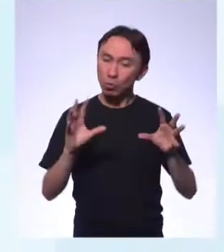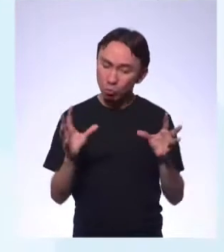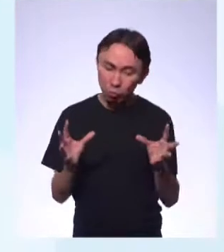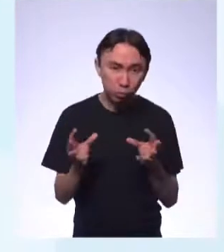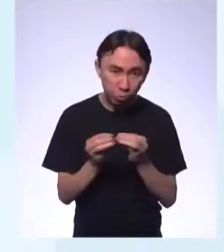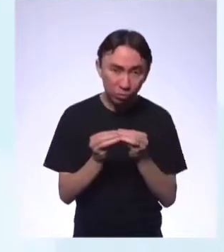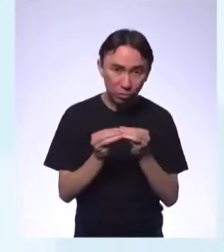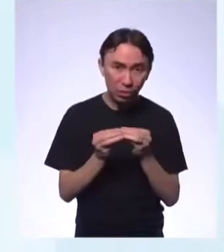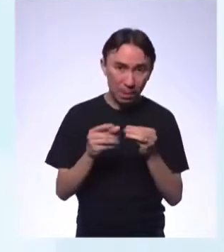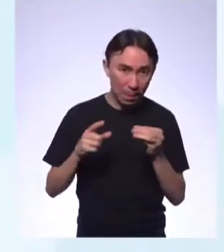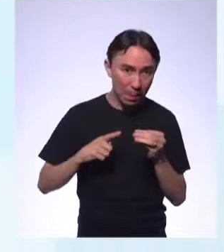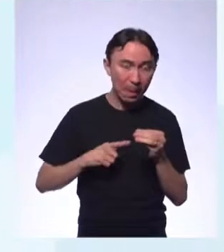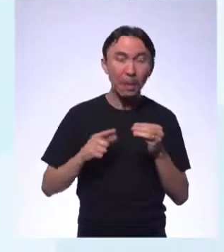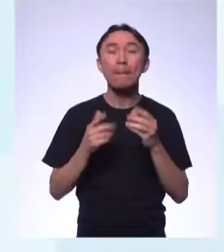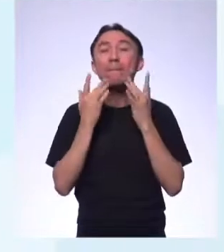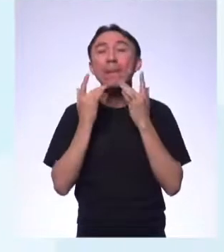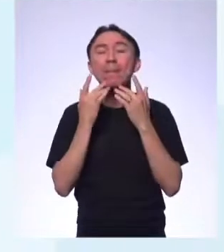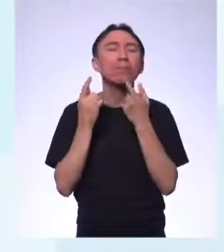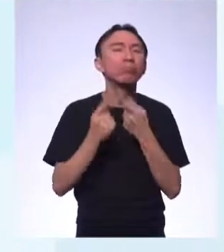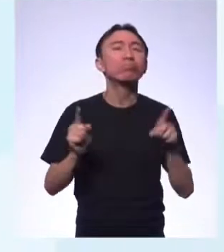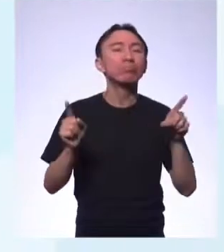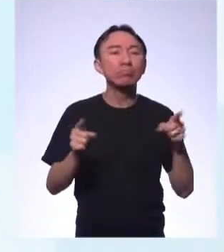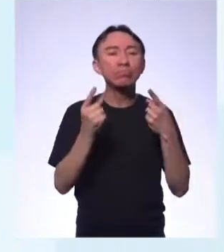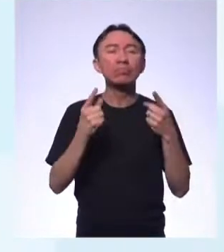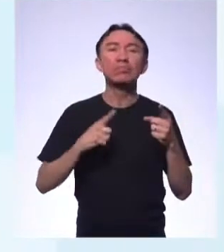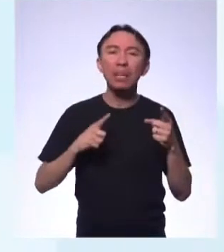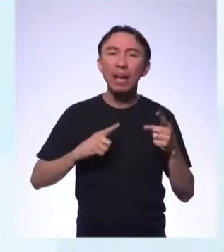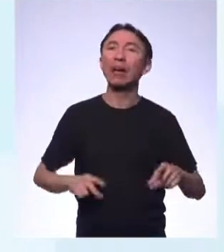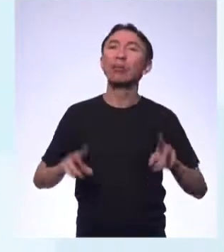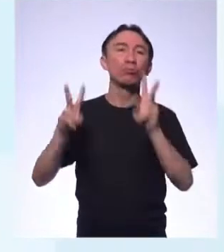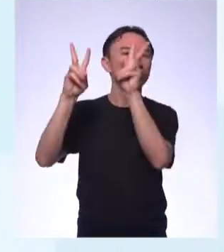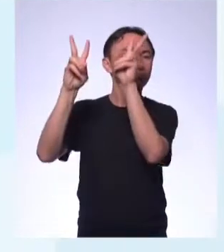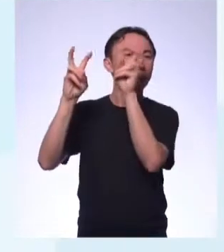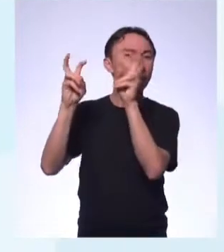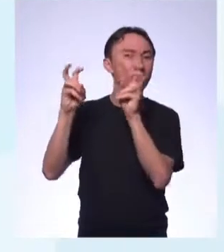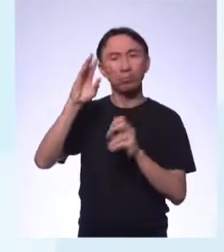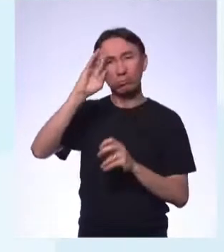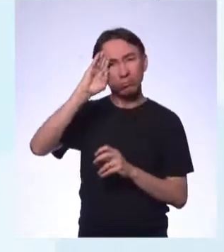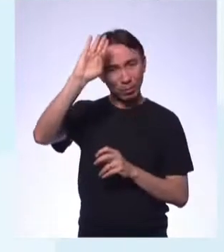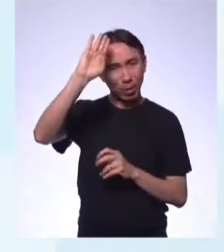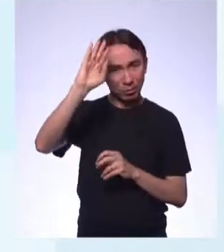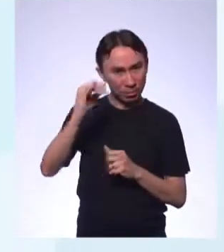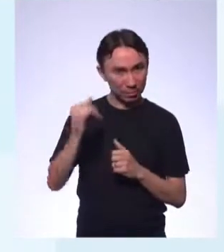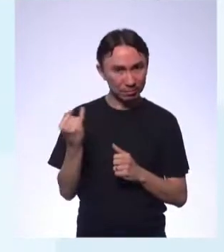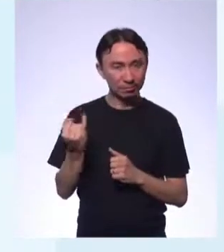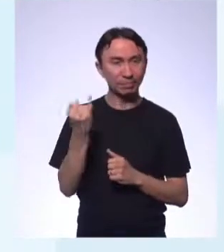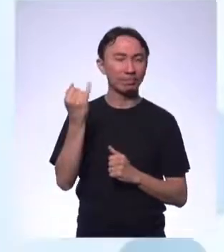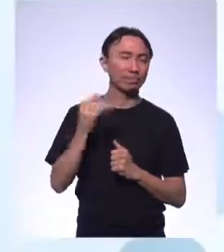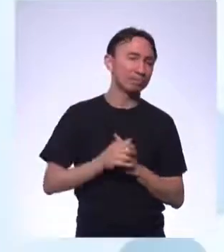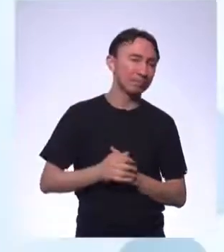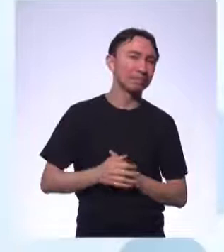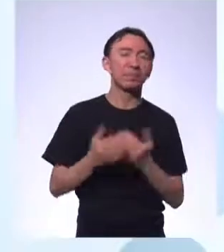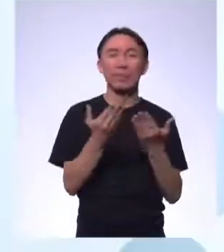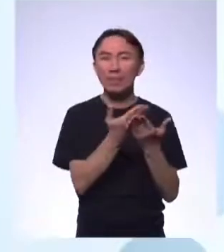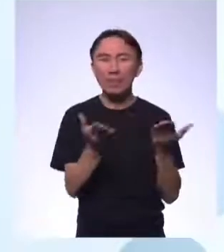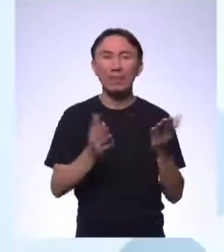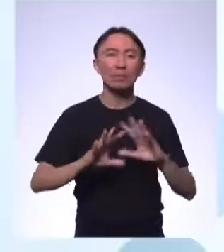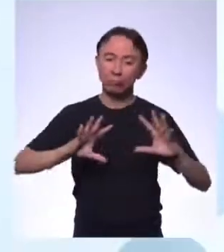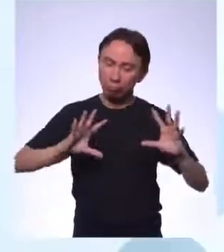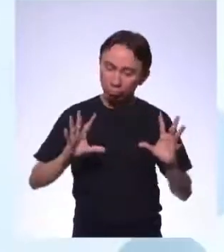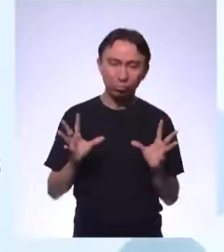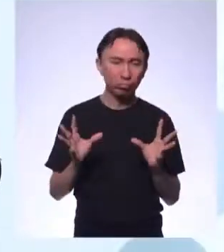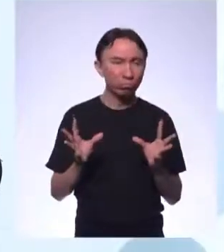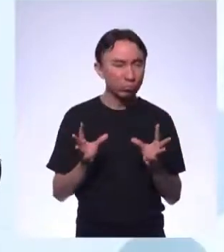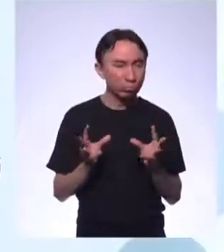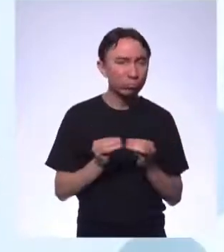enredo principais do musical, que expressam os temas-chave que serão abordados. Então, aí, faz aquele resuminho, né? Olha